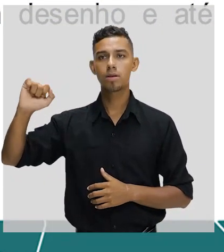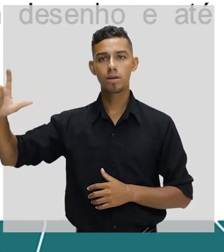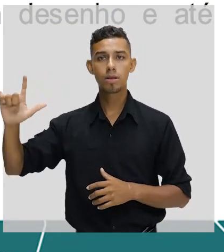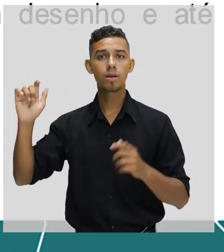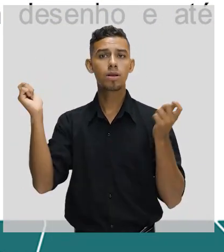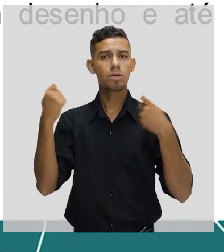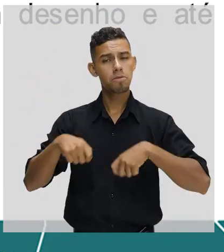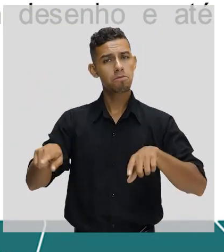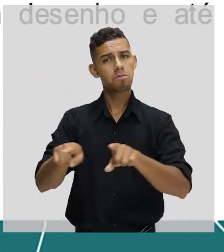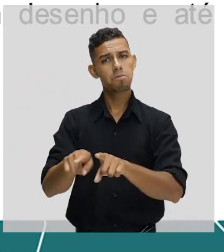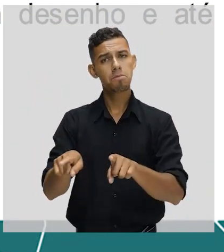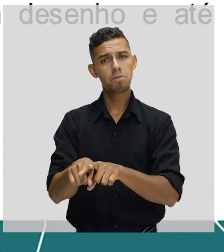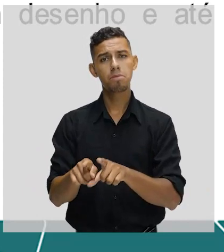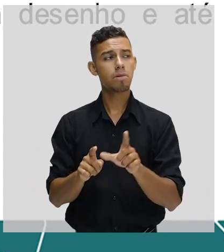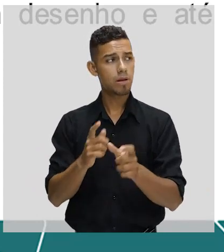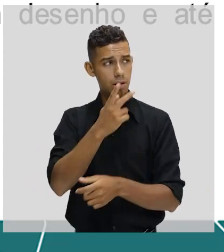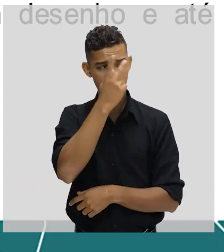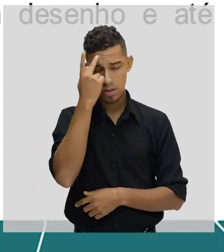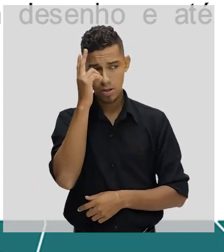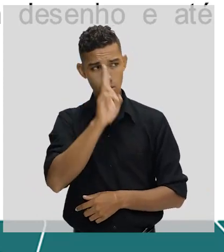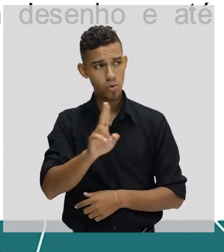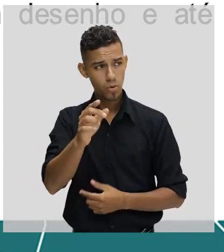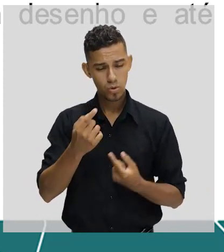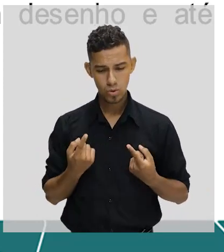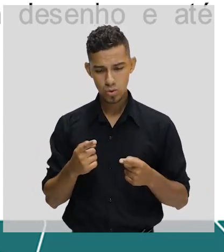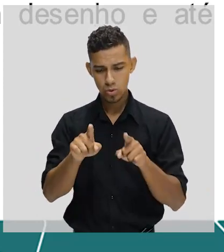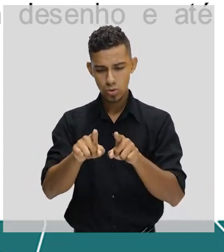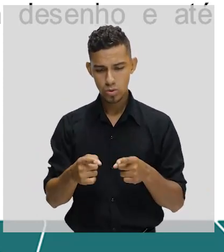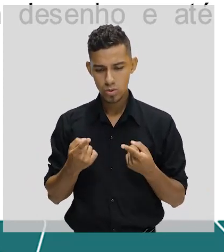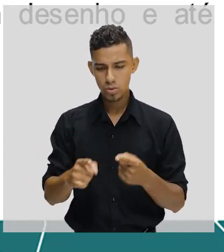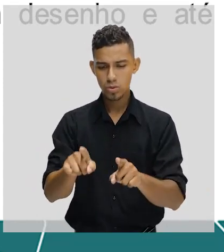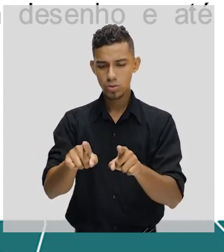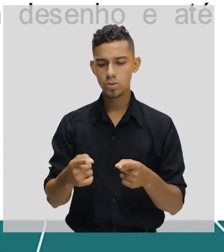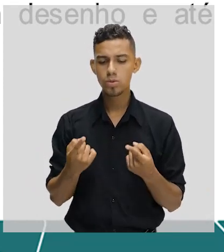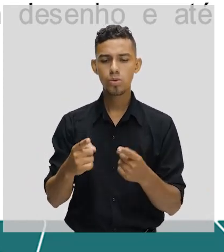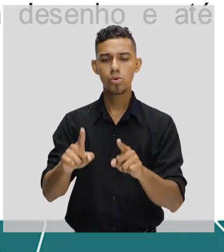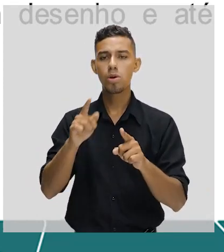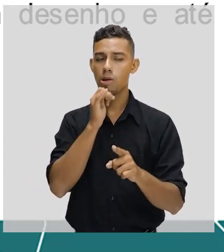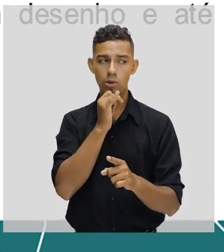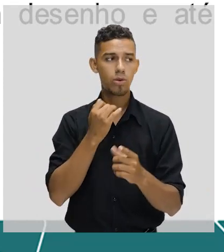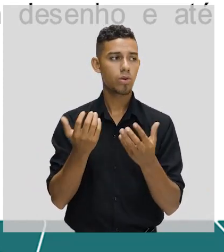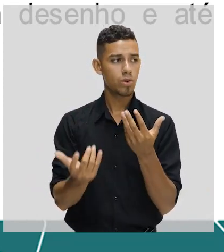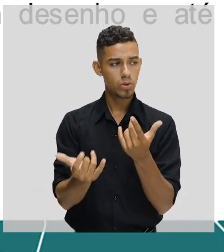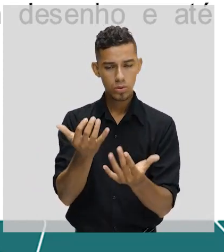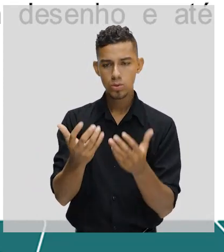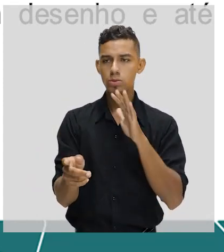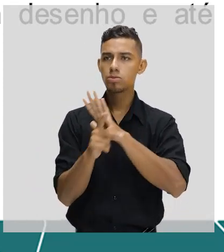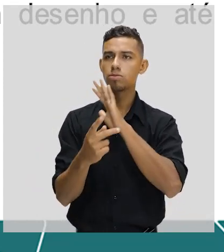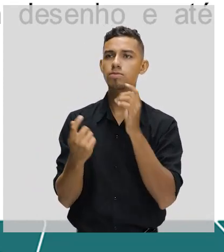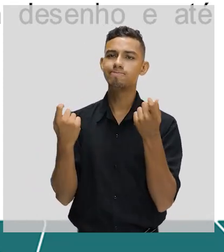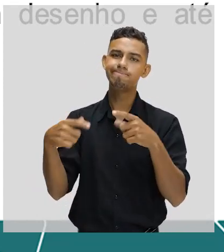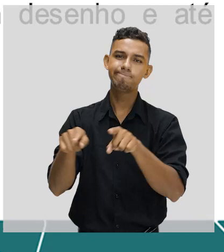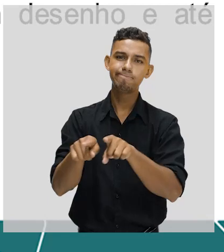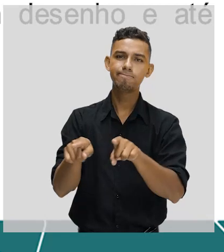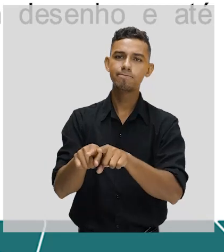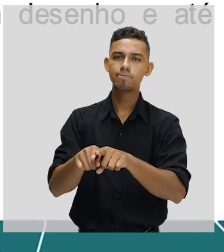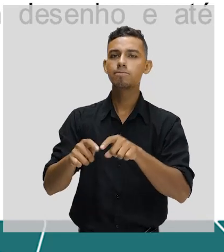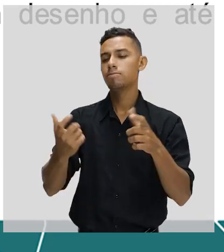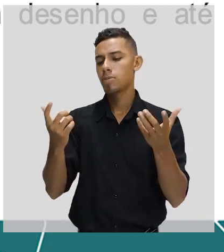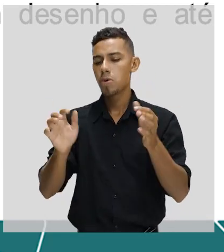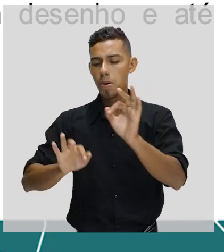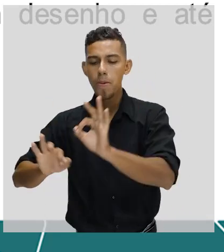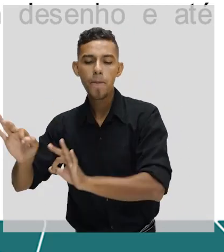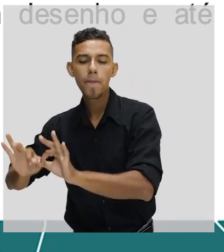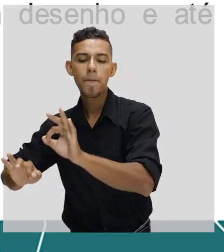Carvão vegetal é aquele carvão que a gente usa para o churrasco, no fogareiro. E alguns de vocês costumam marcar campinho na rua, ou então